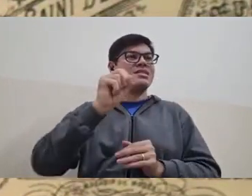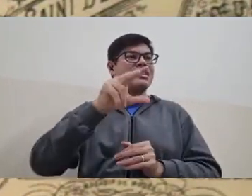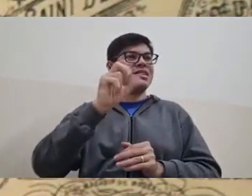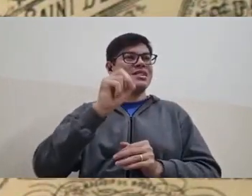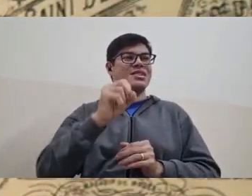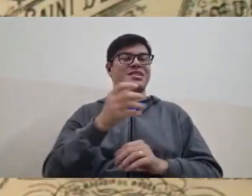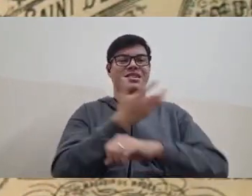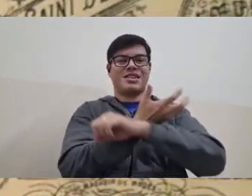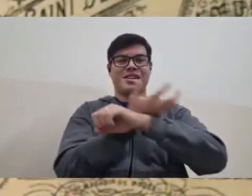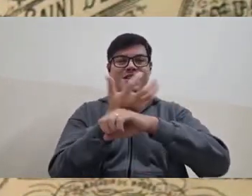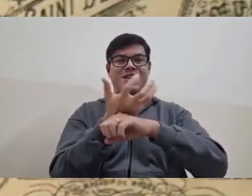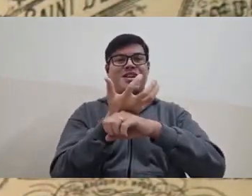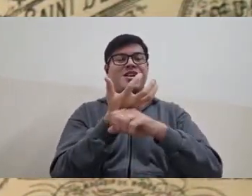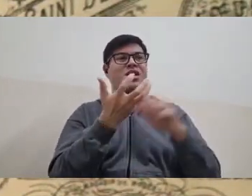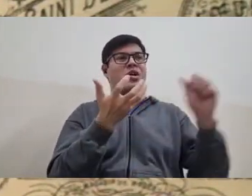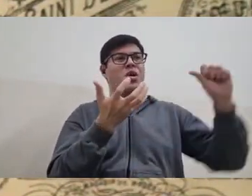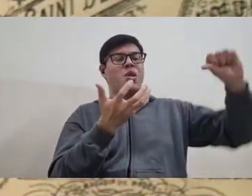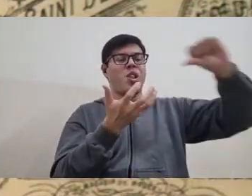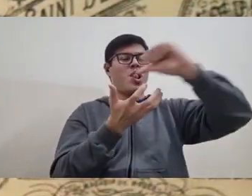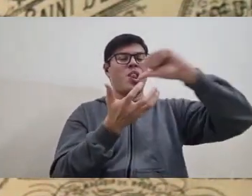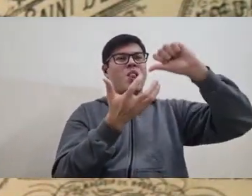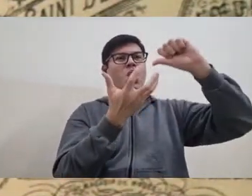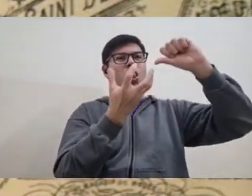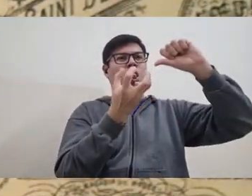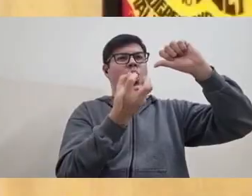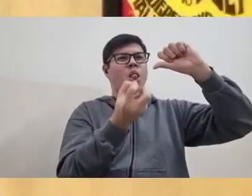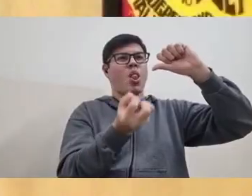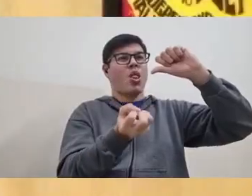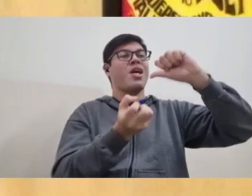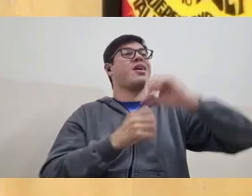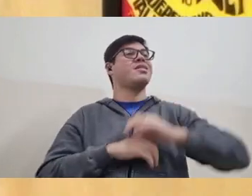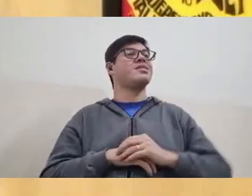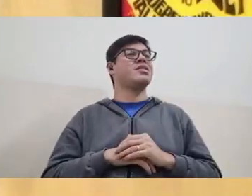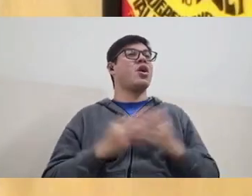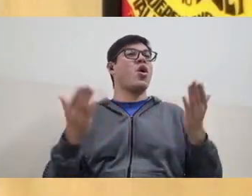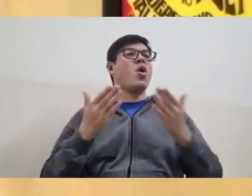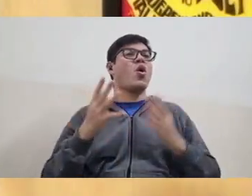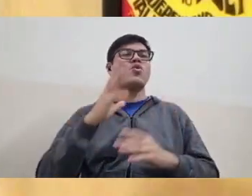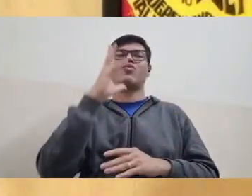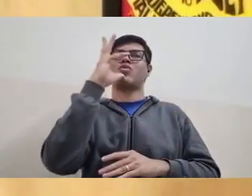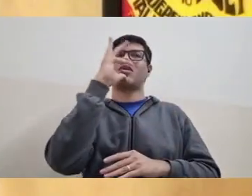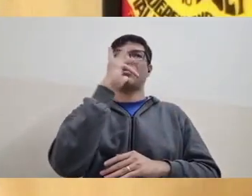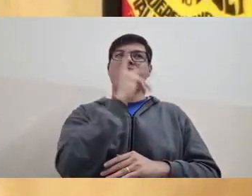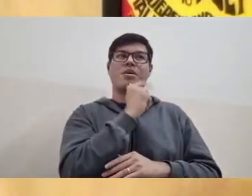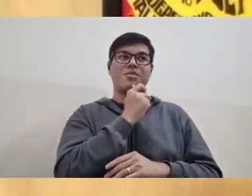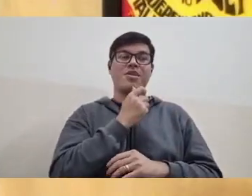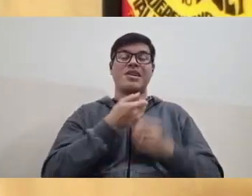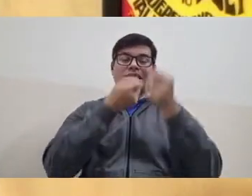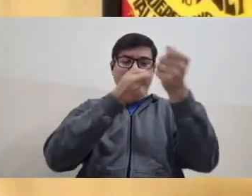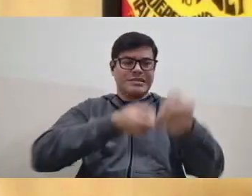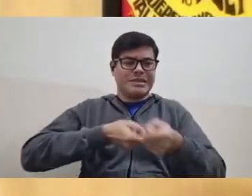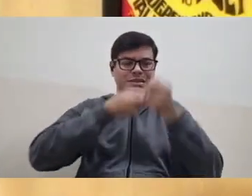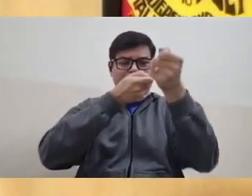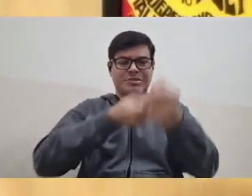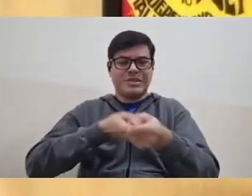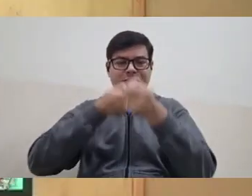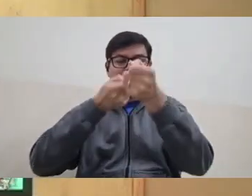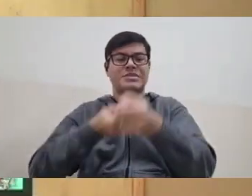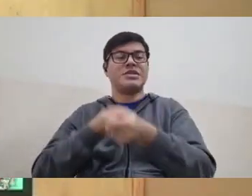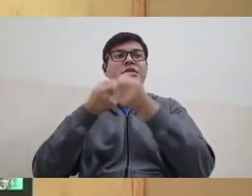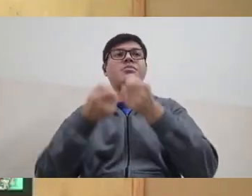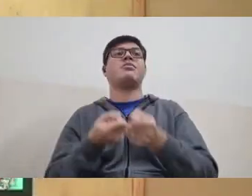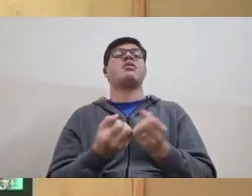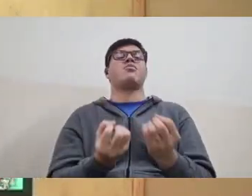do herbicida. Ficar rápido com o herbicida e depois demora para nascer de novo, né? Exatamente. Hoje a gente tem que fazer a roçada manual,